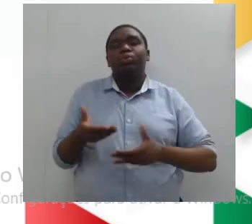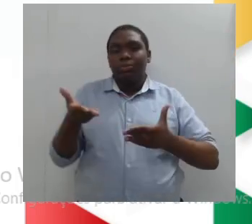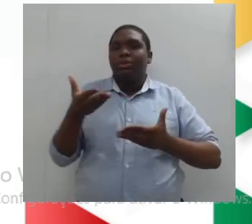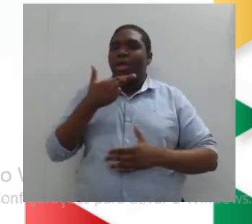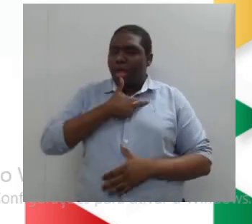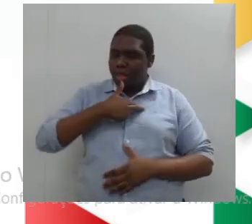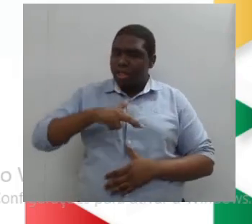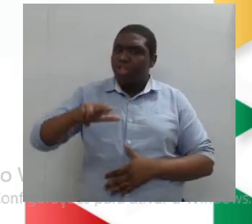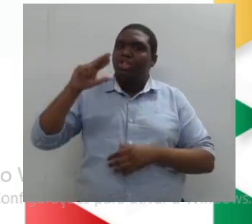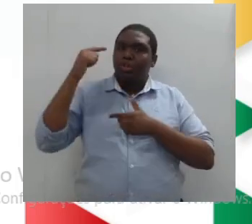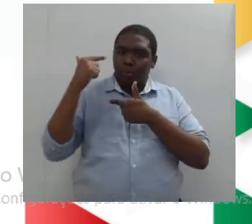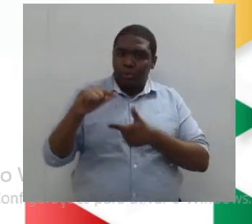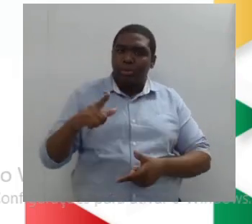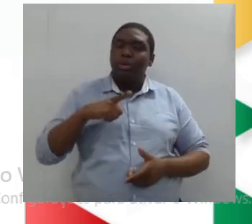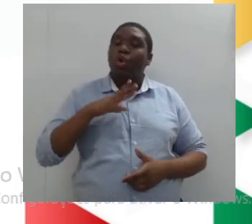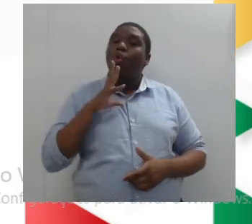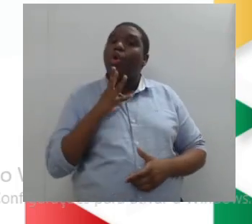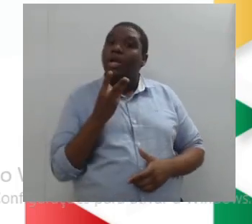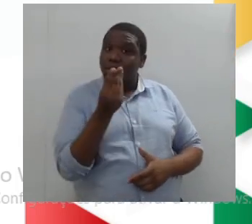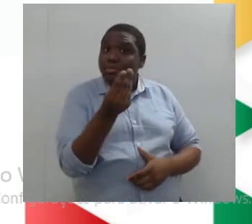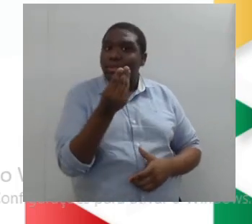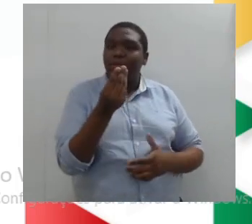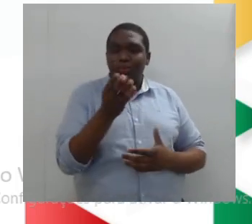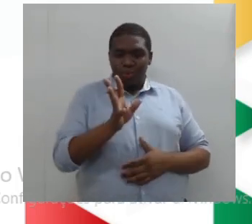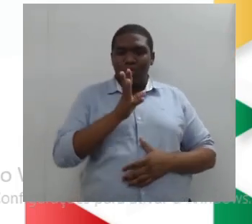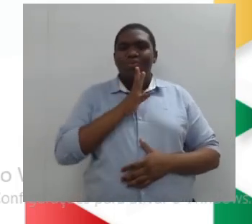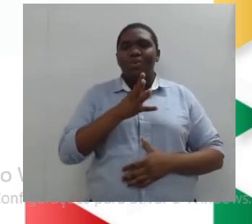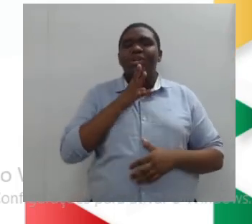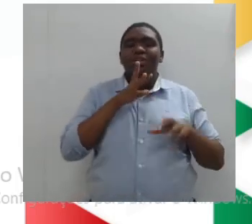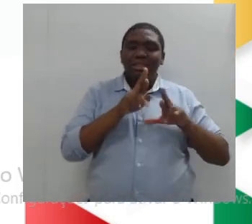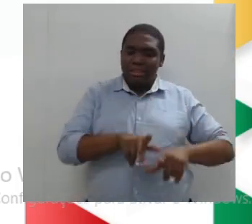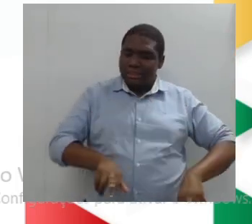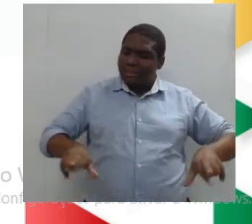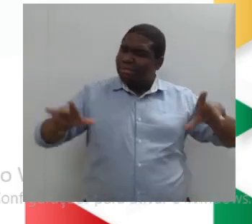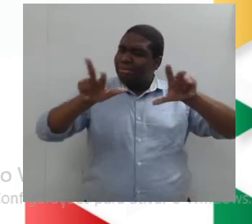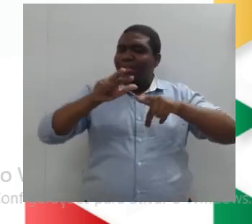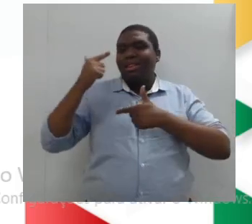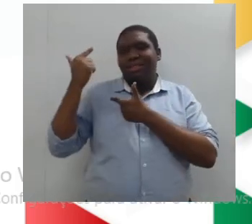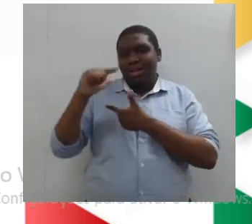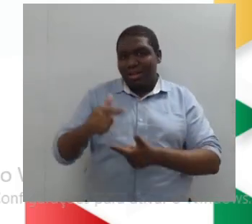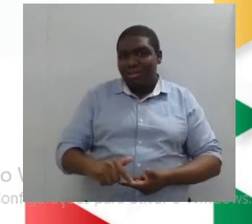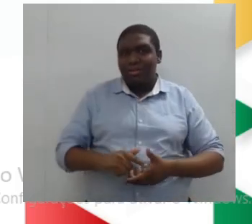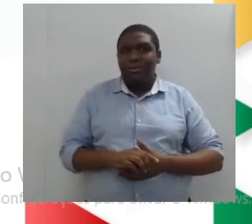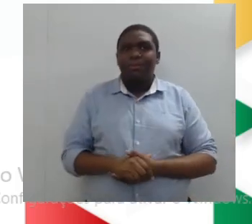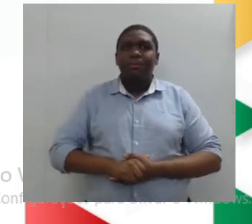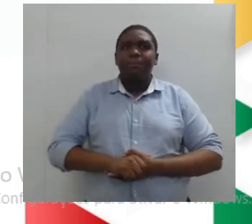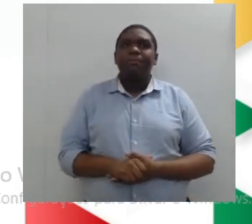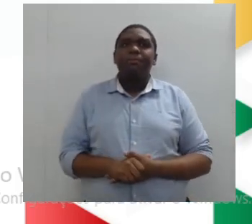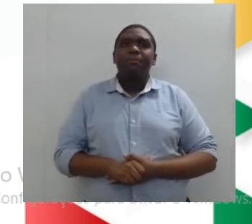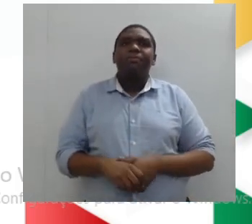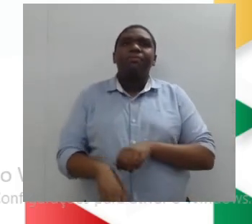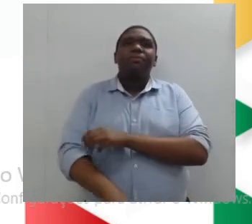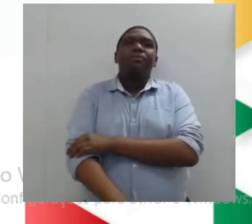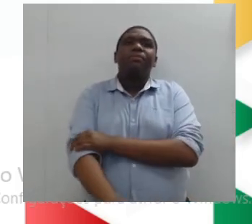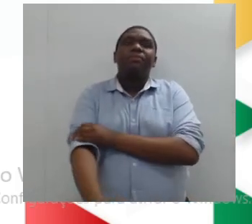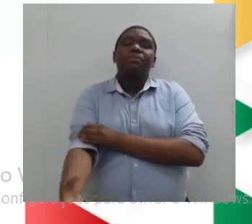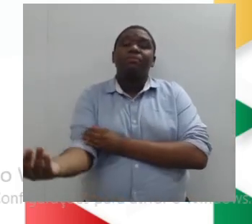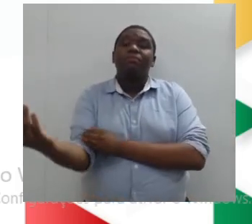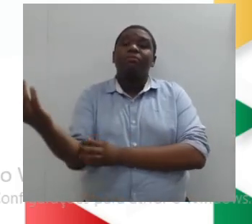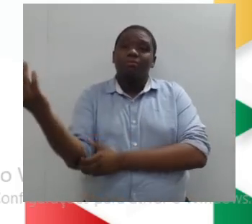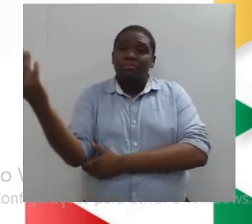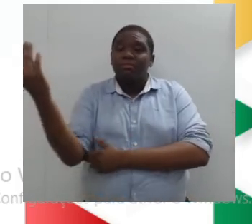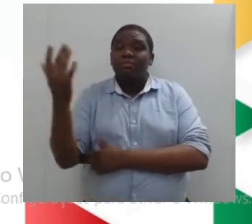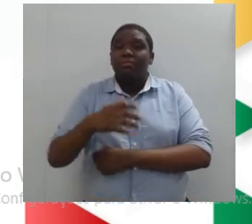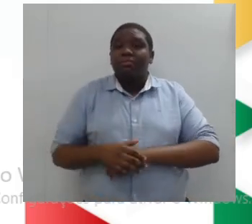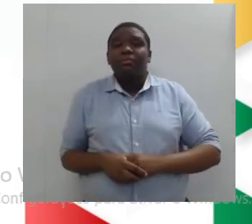religiosa, esse conhecimento, conhecer as diversas tradições. Vamos adiante. Aqui na tela, trago